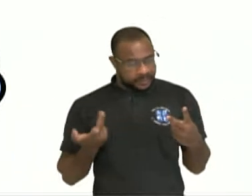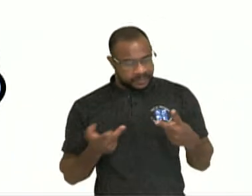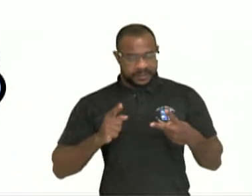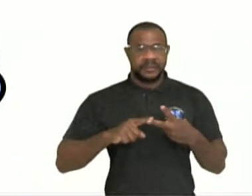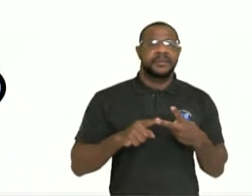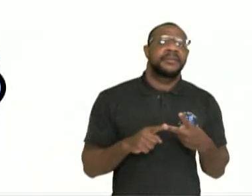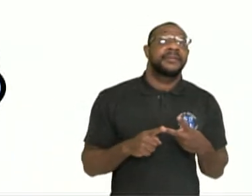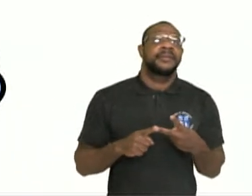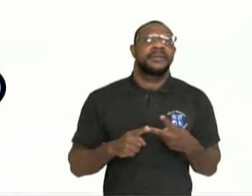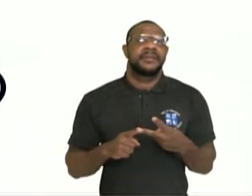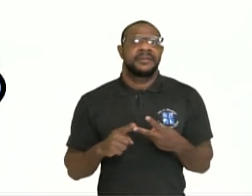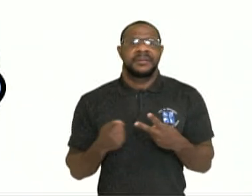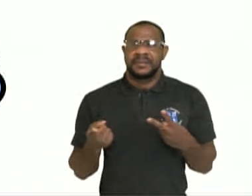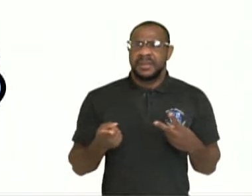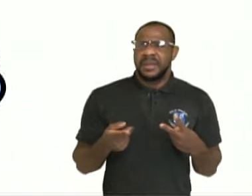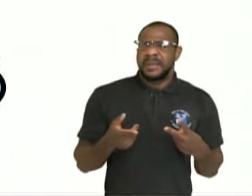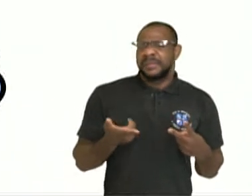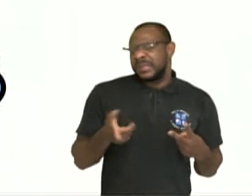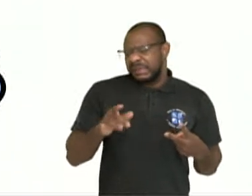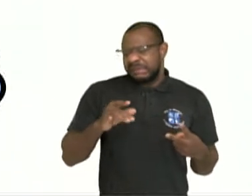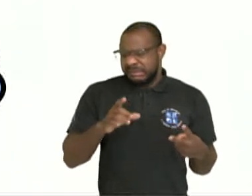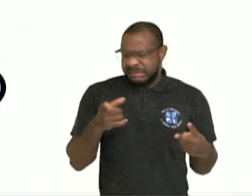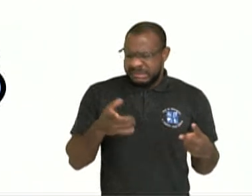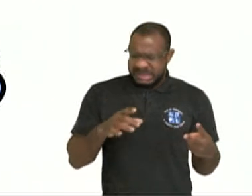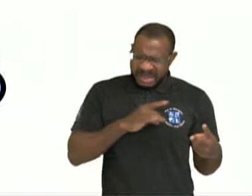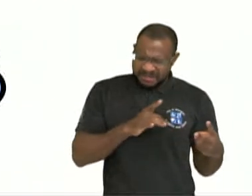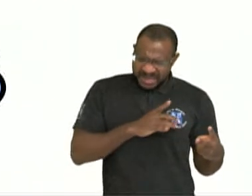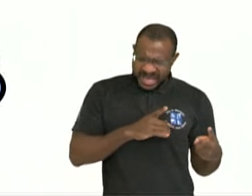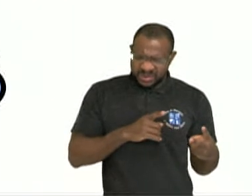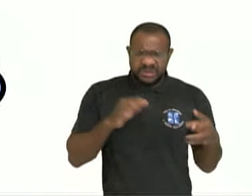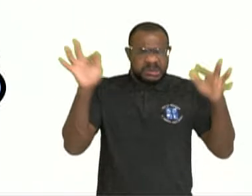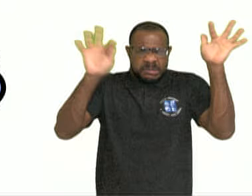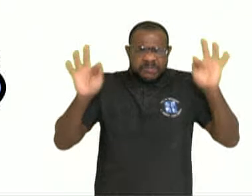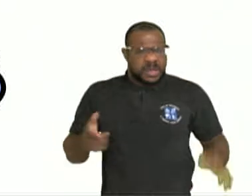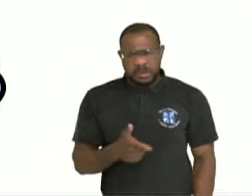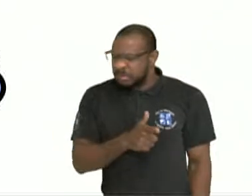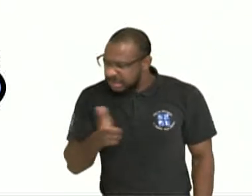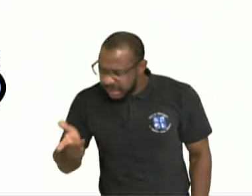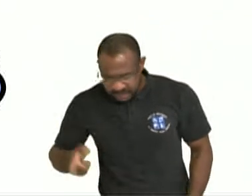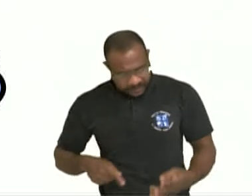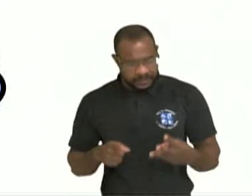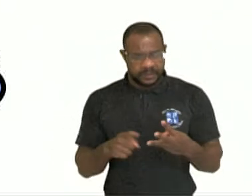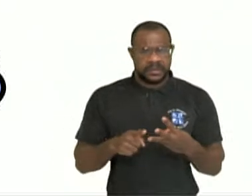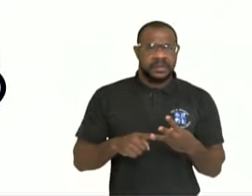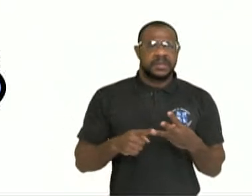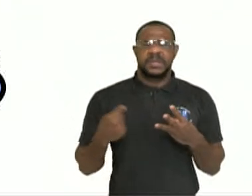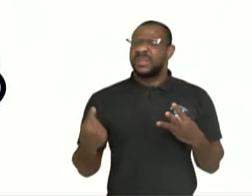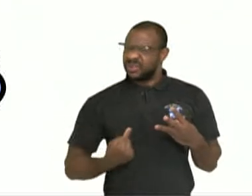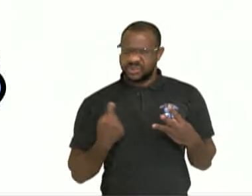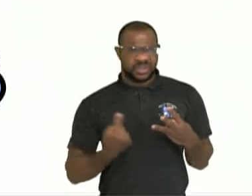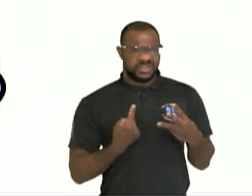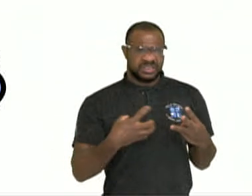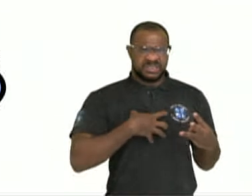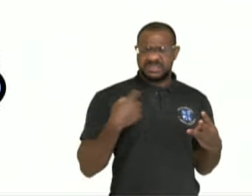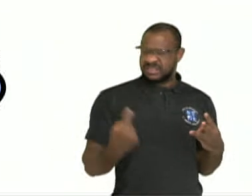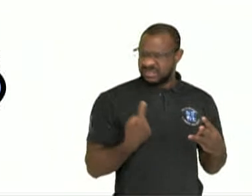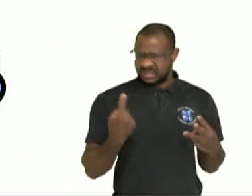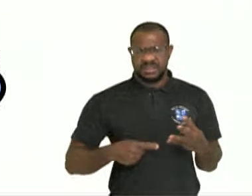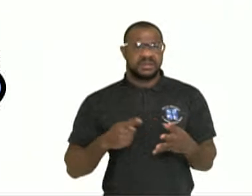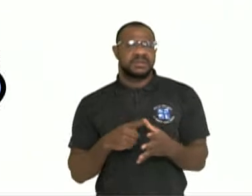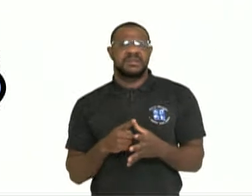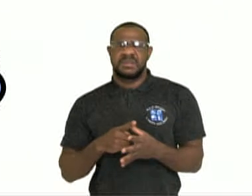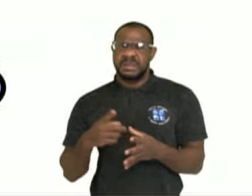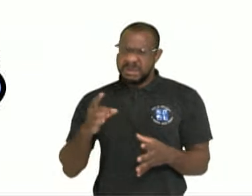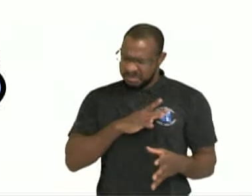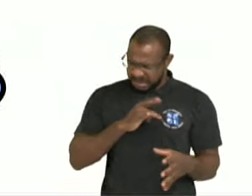medo de não ser feliz, de quedar-se solo, ficar sozinho, de ter uma enfermidade, ficar